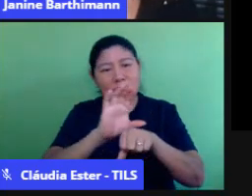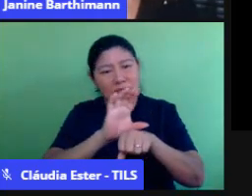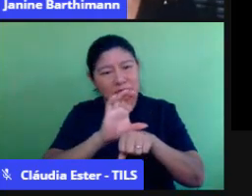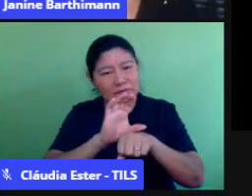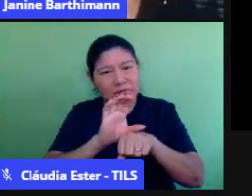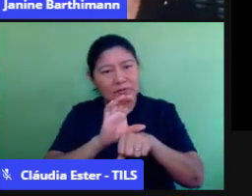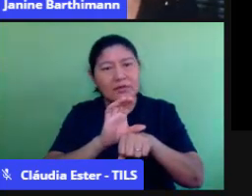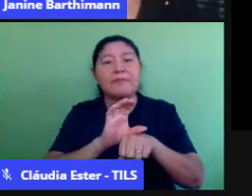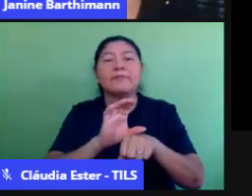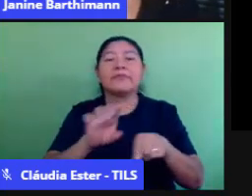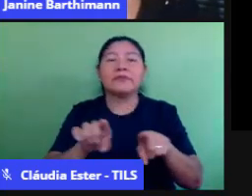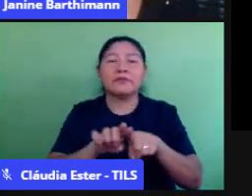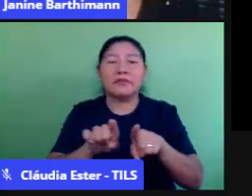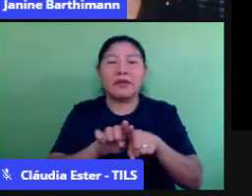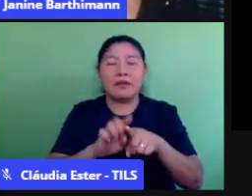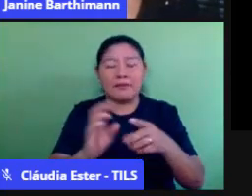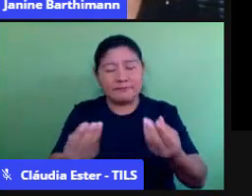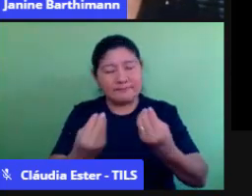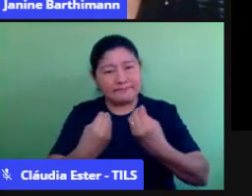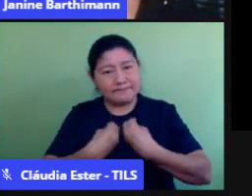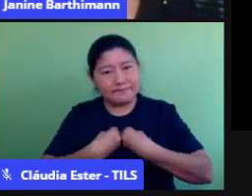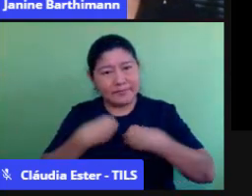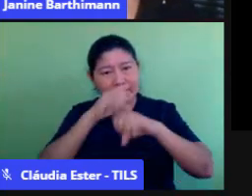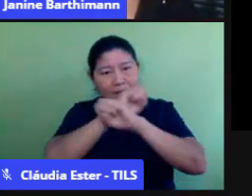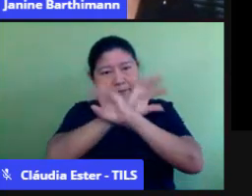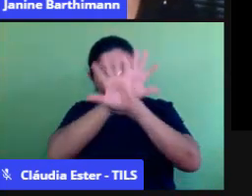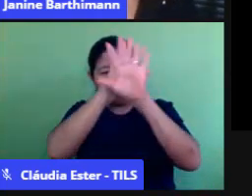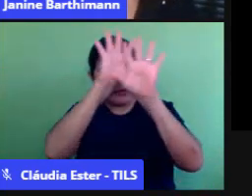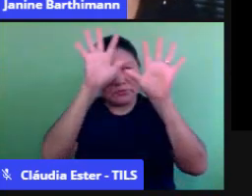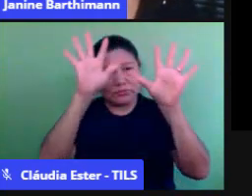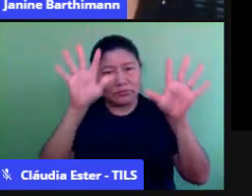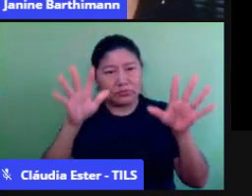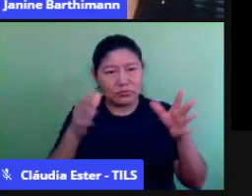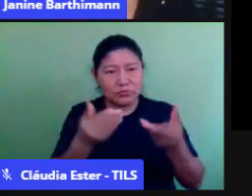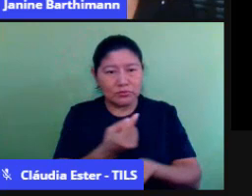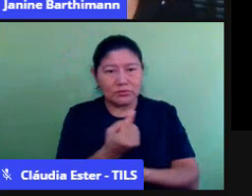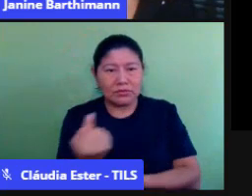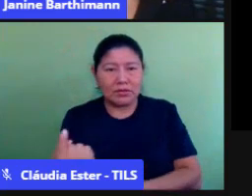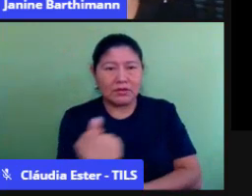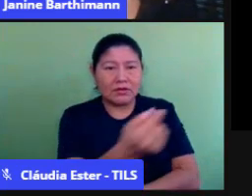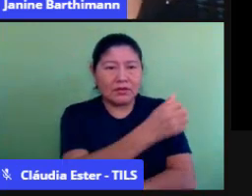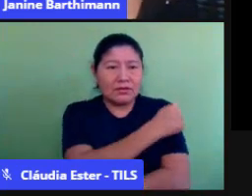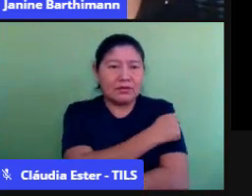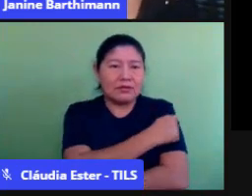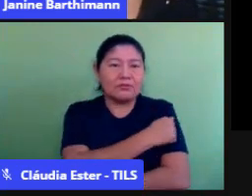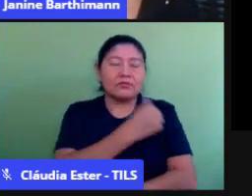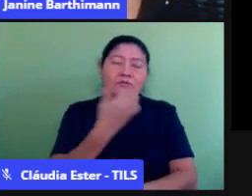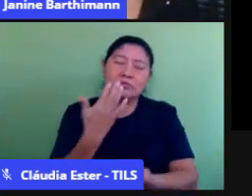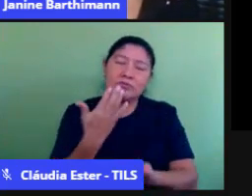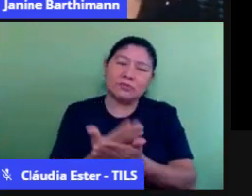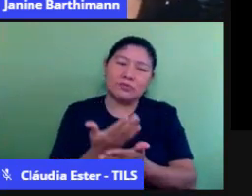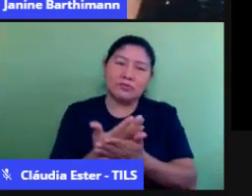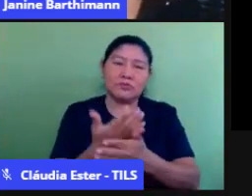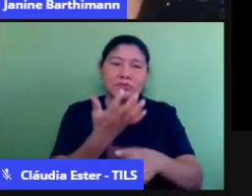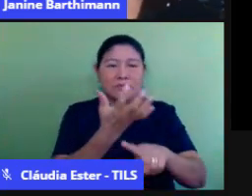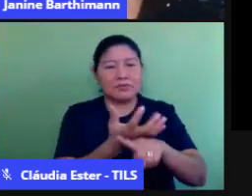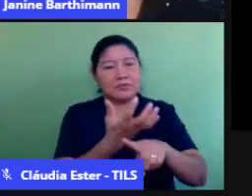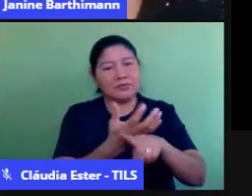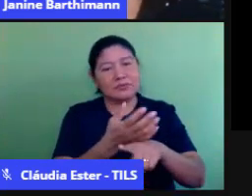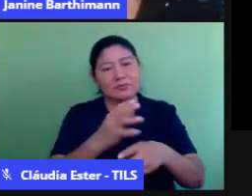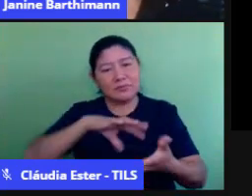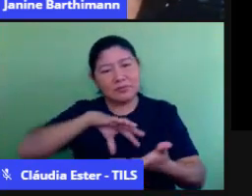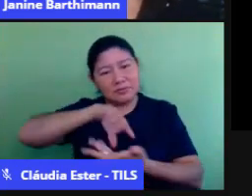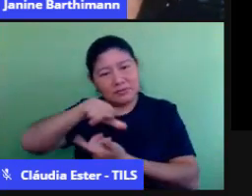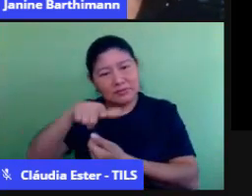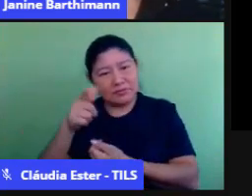conceitual, intelectual e prático para o aluno a partir desses componentes, dando brecha, né, deslanchando